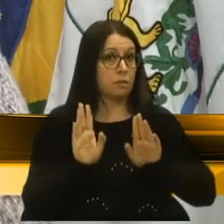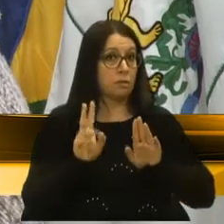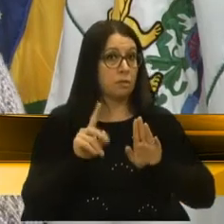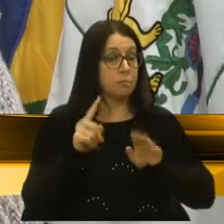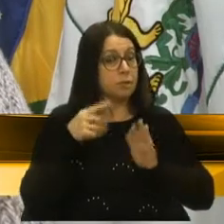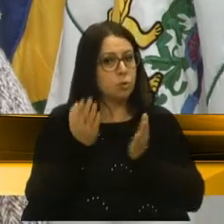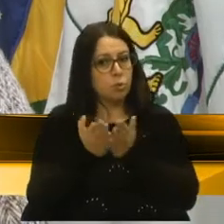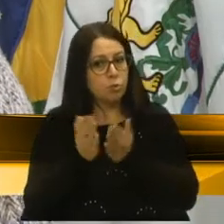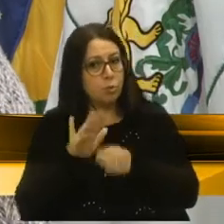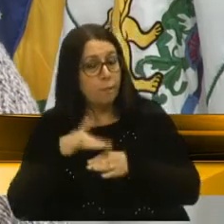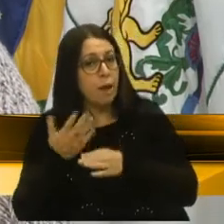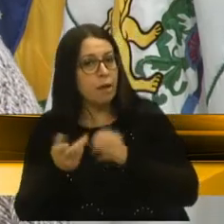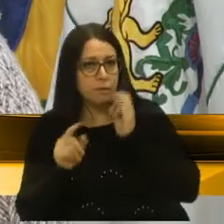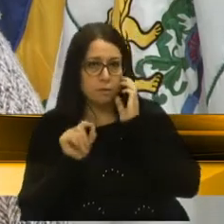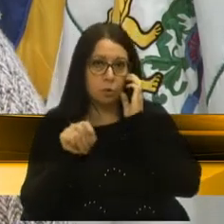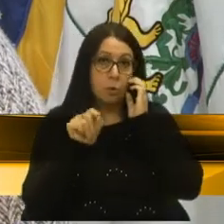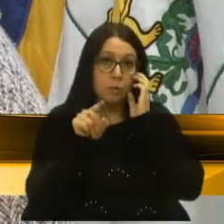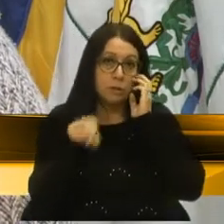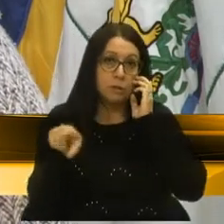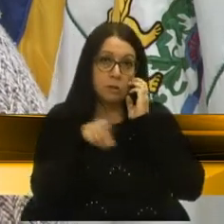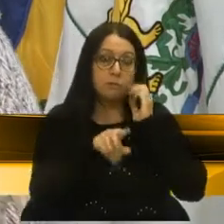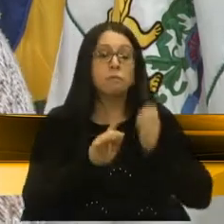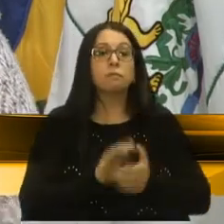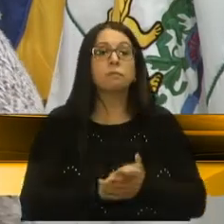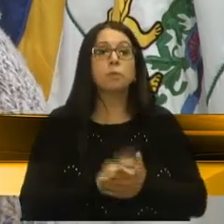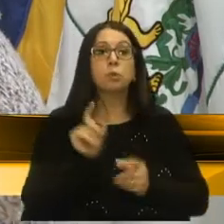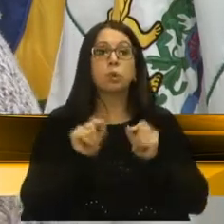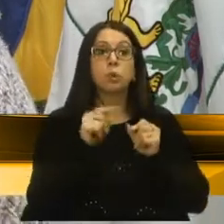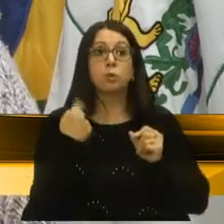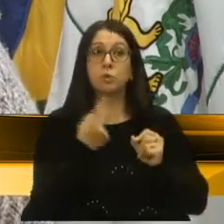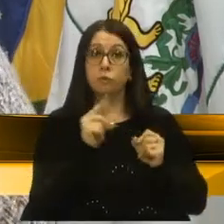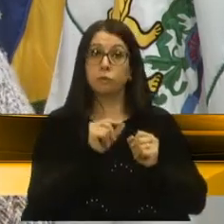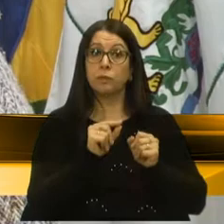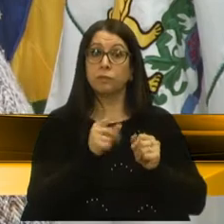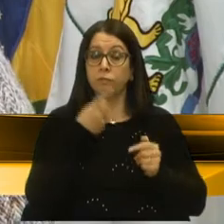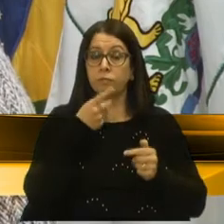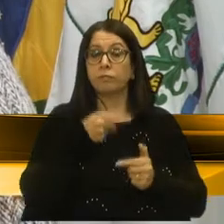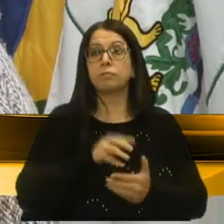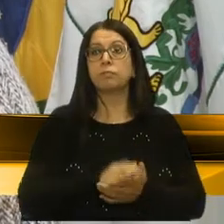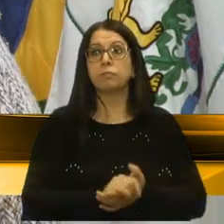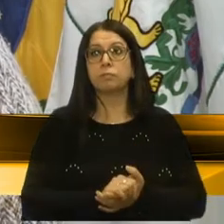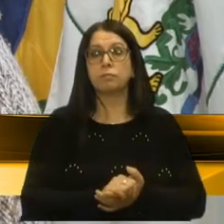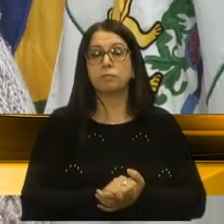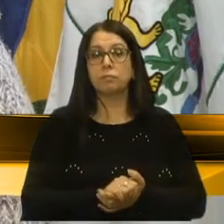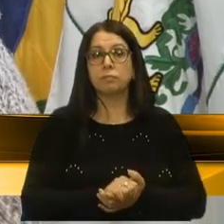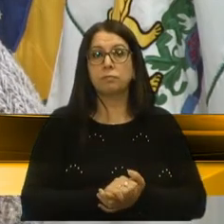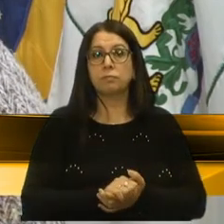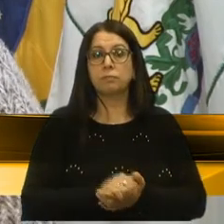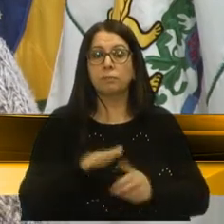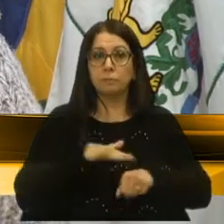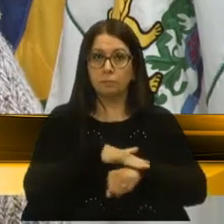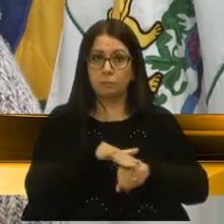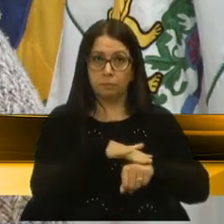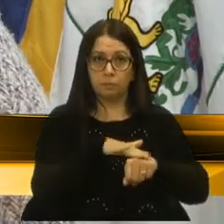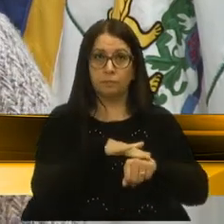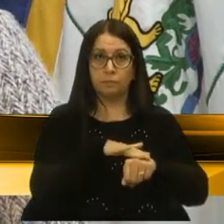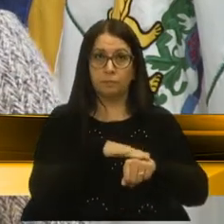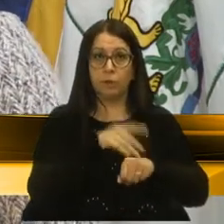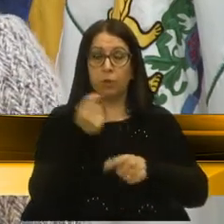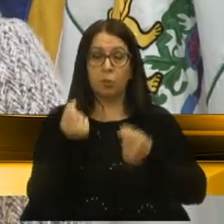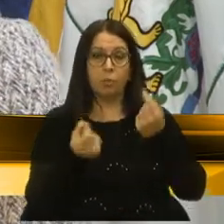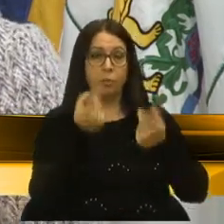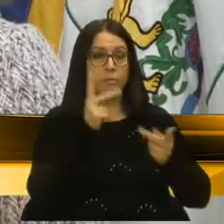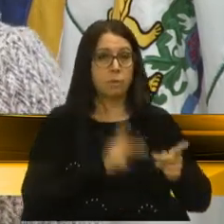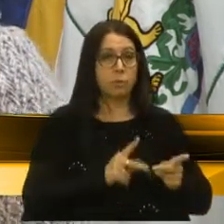estudar um pouco mais, né, sobre a questão do que a gente tem abordado. E, em conversas com algumas